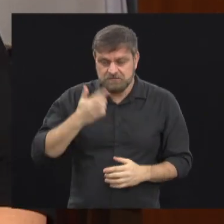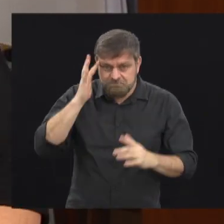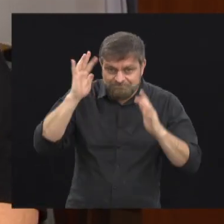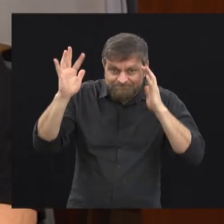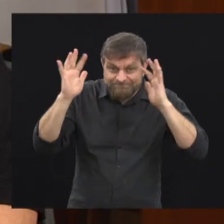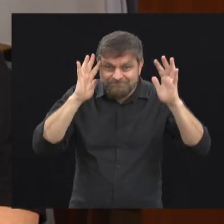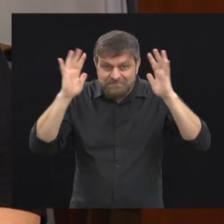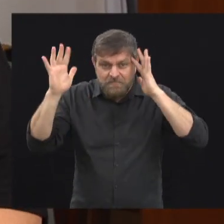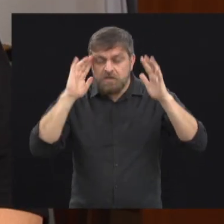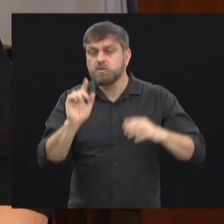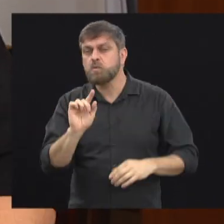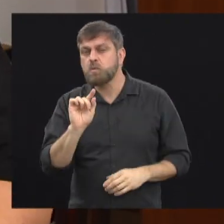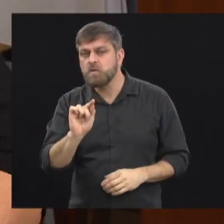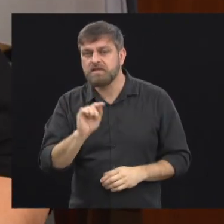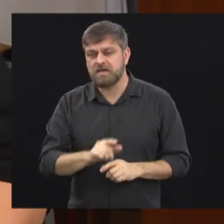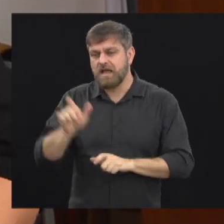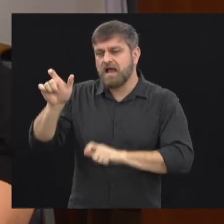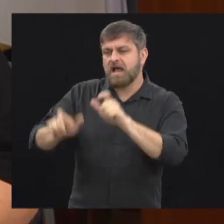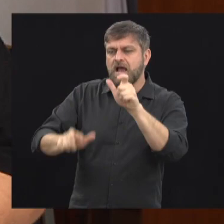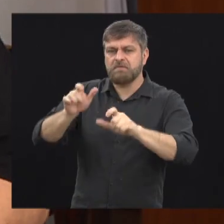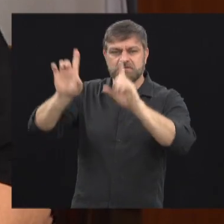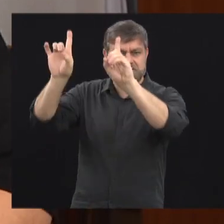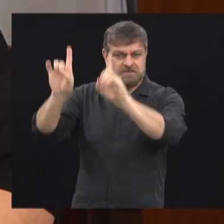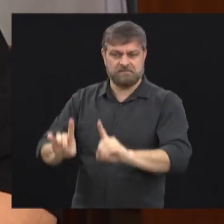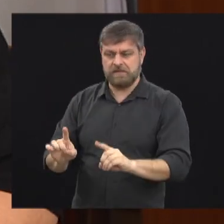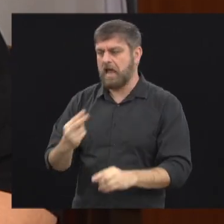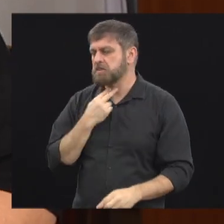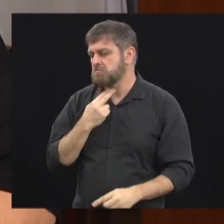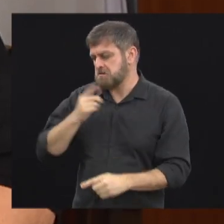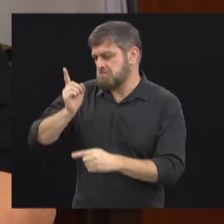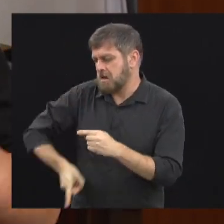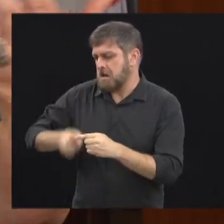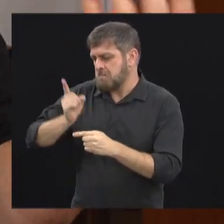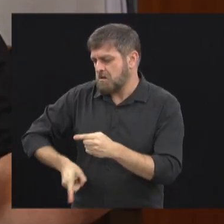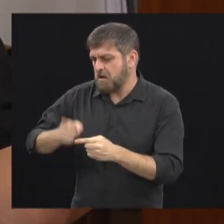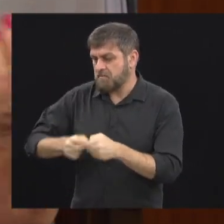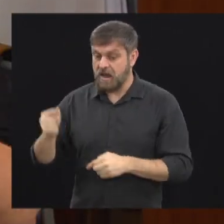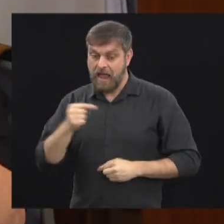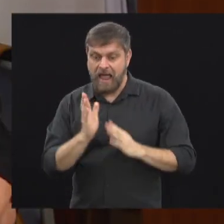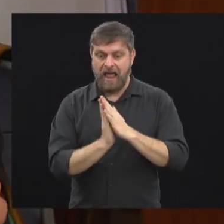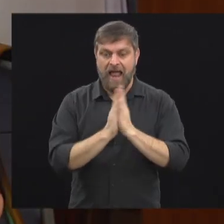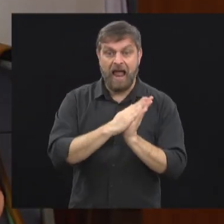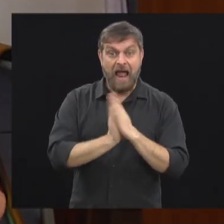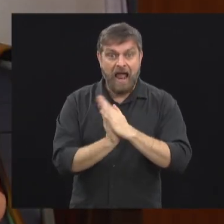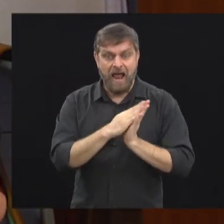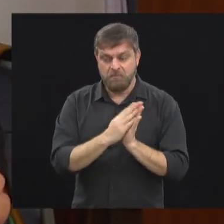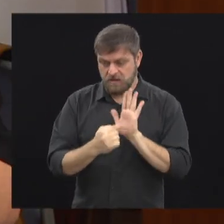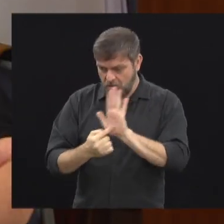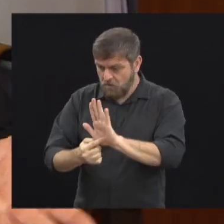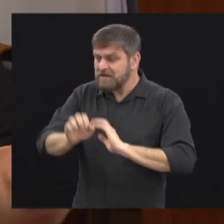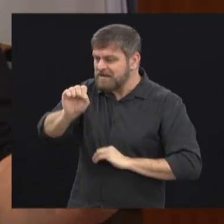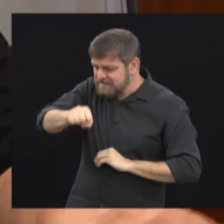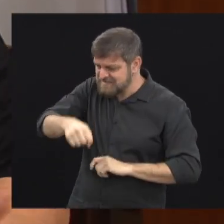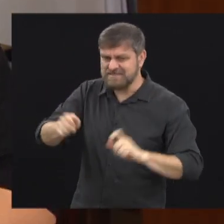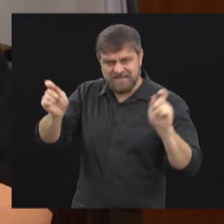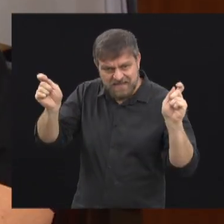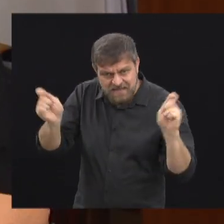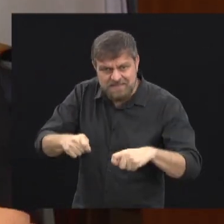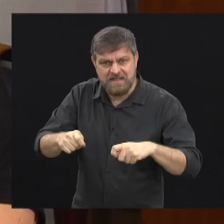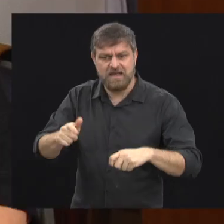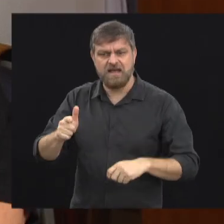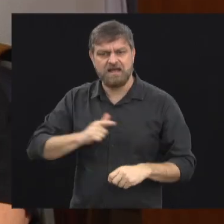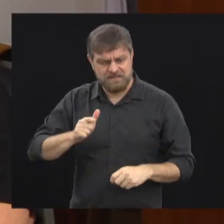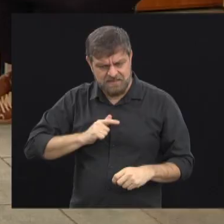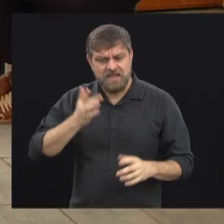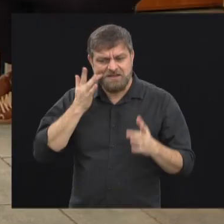imagina que as pessoas com deficiência não podem fazer, e aí eles mostram que sim, né? Através dos recursos